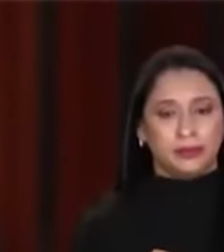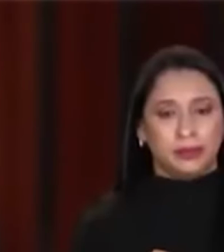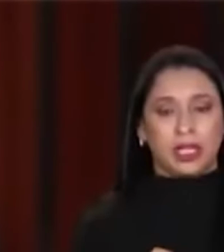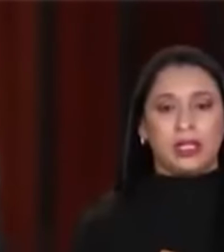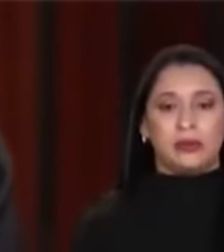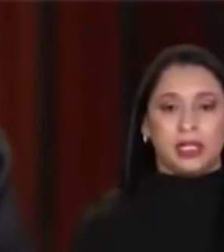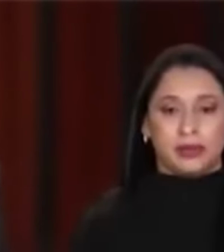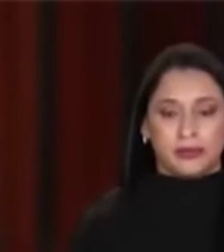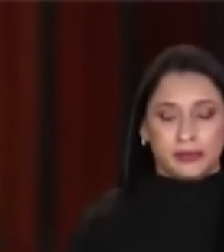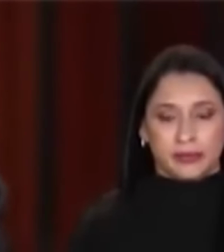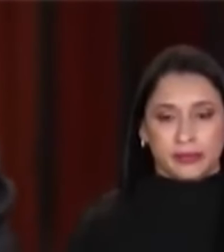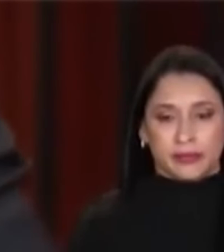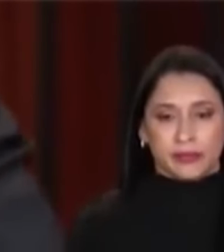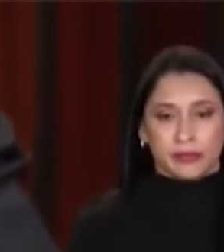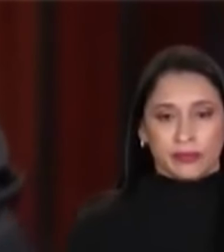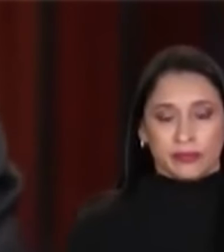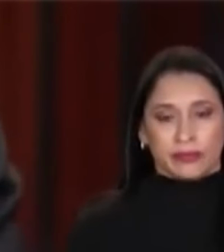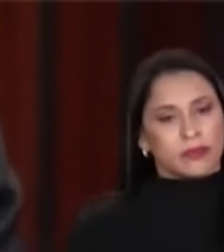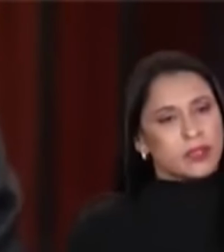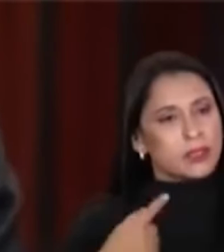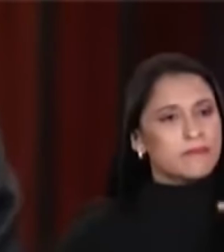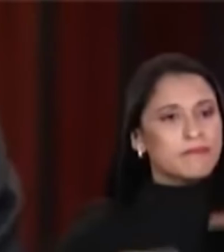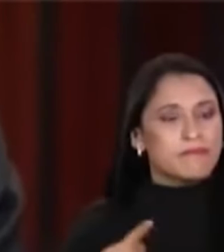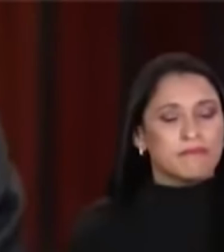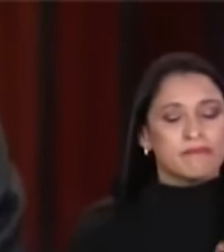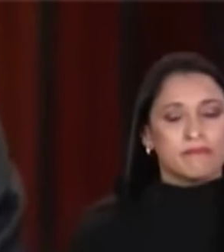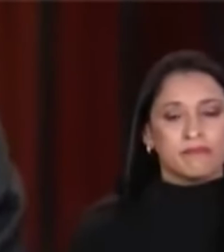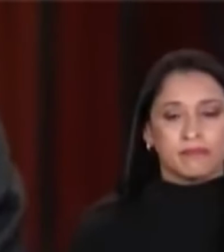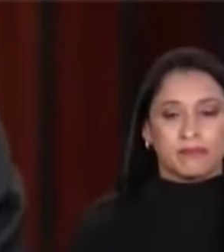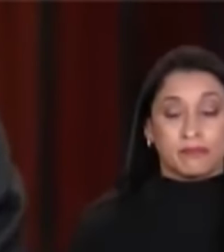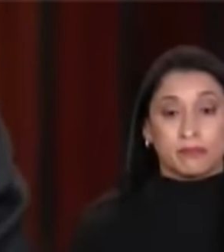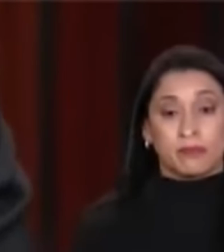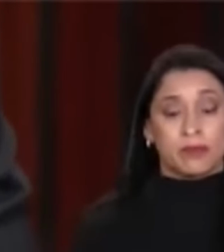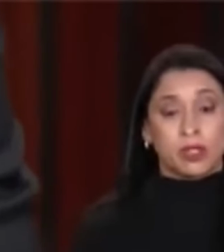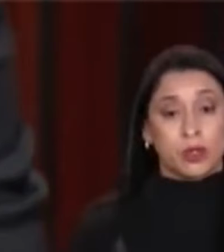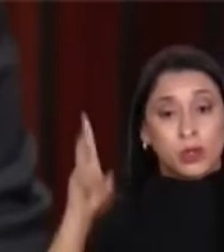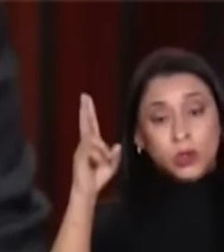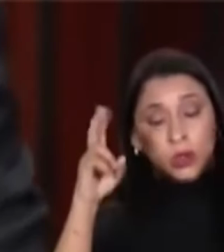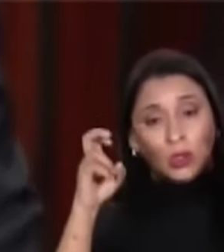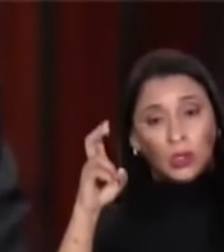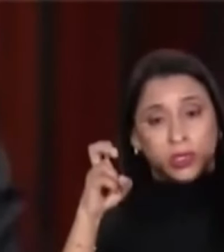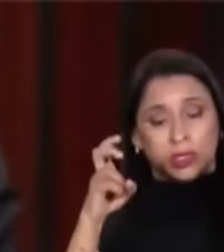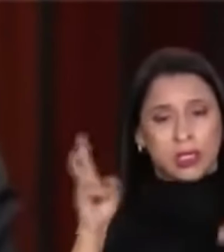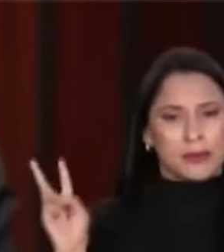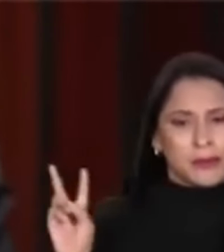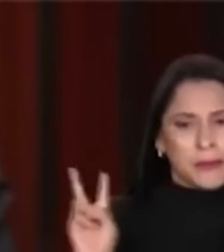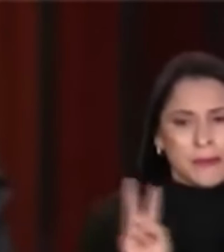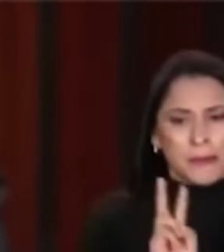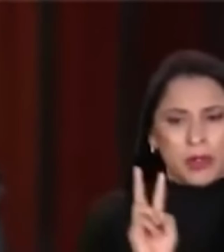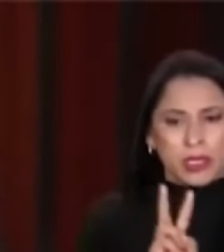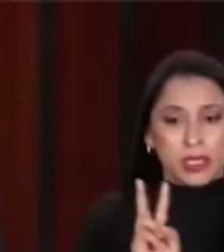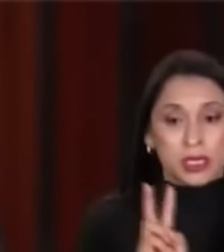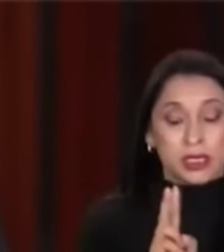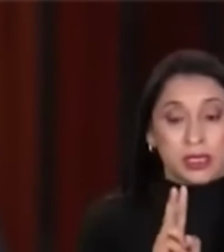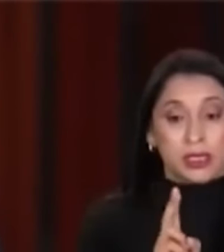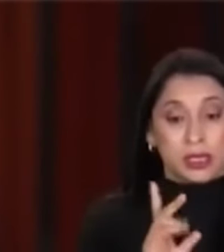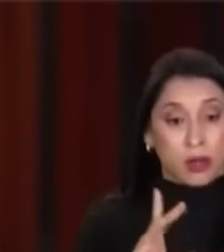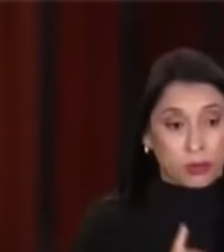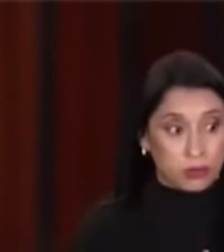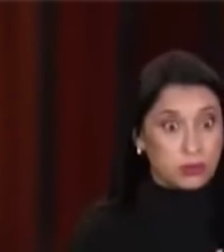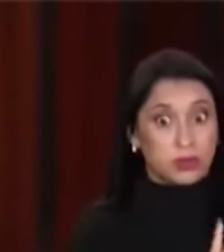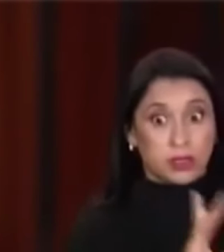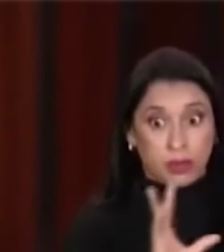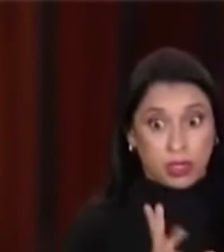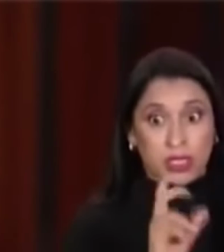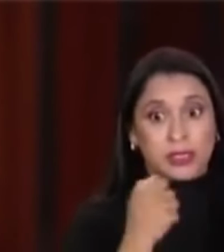Pessoal, muita atenção para isto. Após bloqueio de contas, quebra de sigilo e busca e apreensão, o ministro Alexandre de